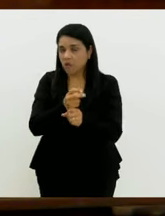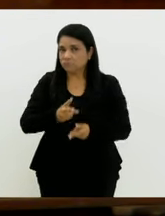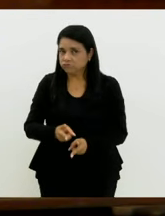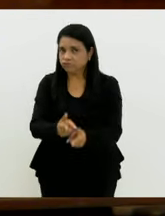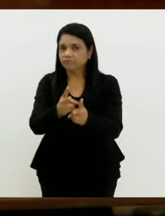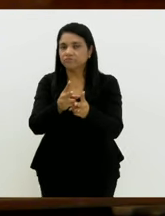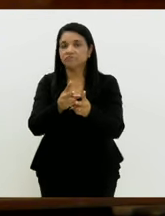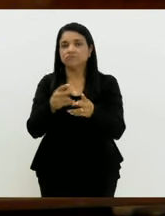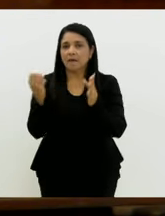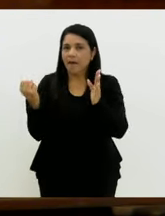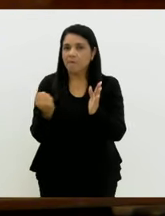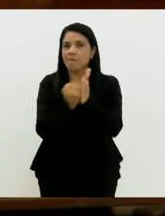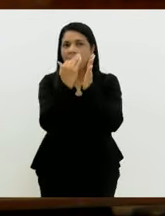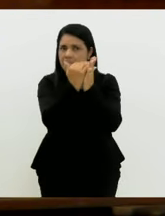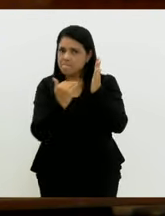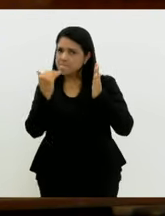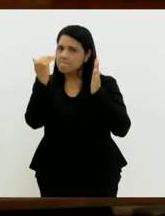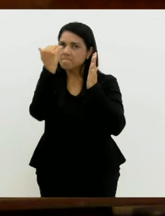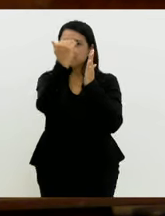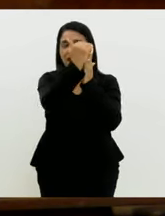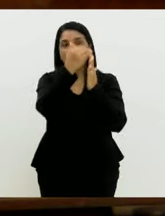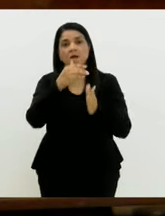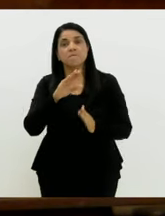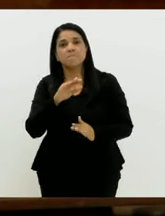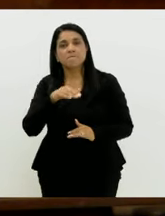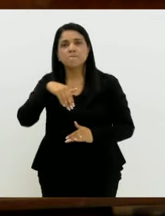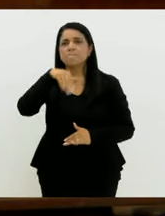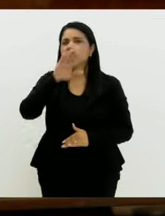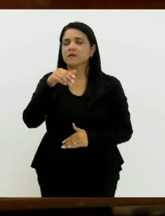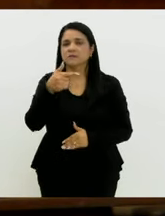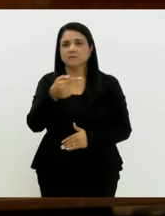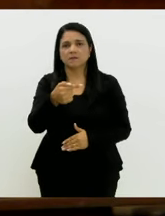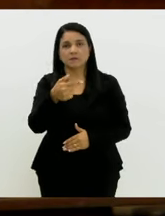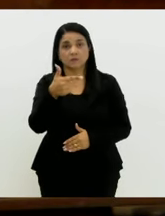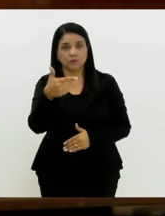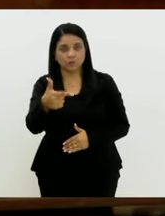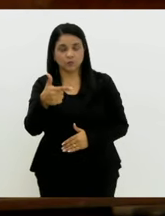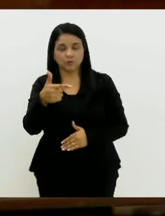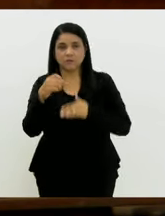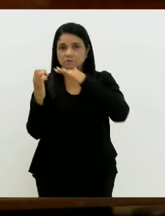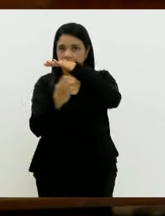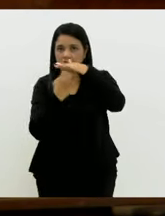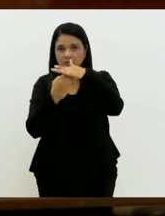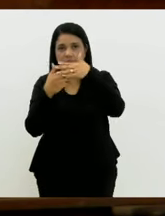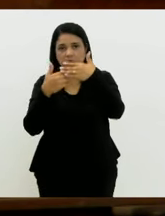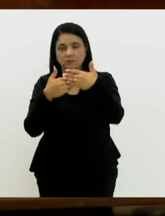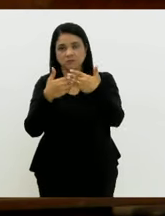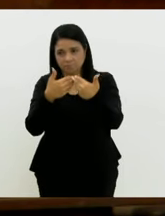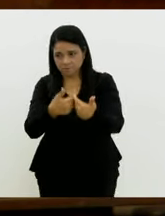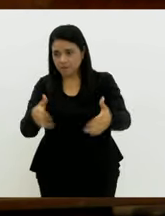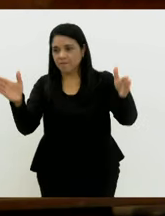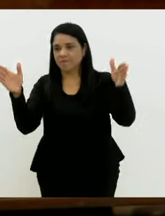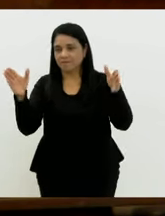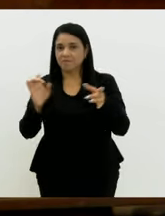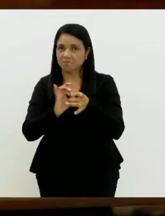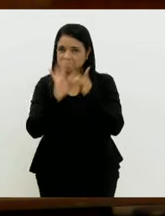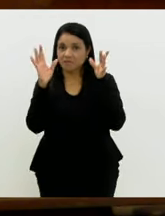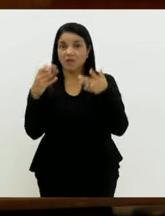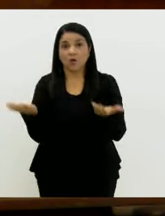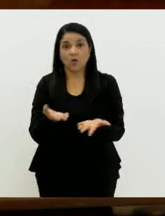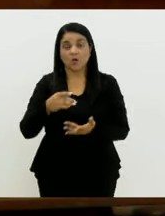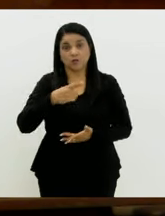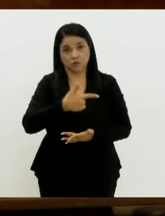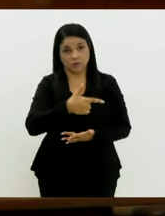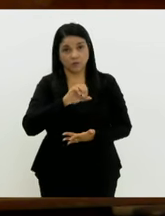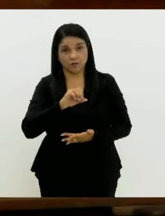marca de mais de 72 mil empresas abertas. Agora, no ano de 2024, começou